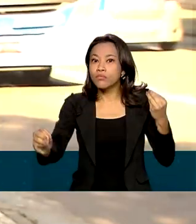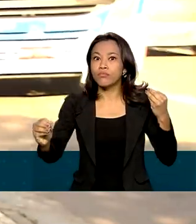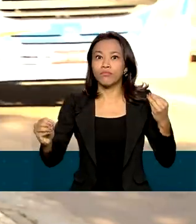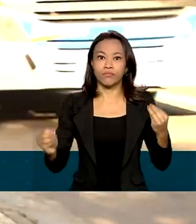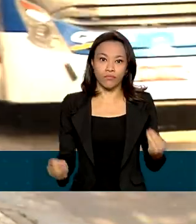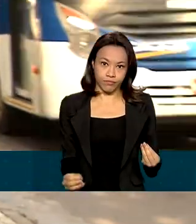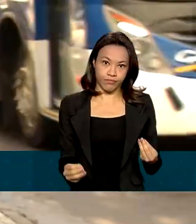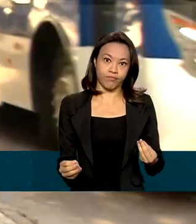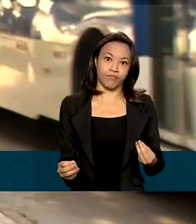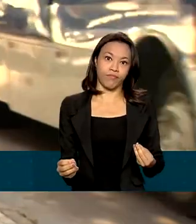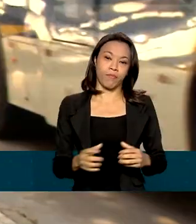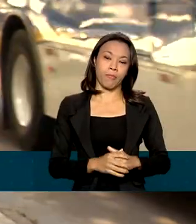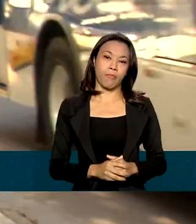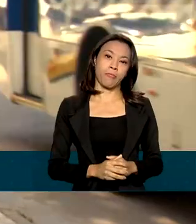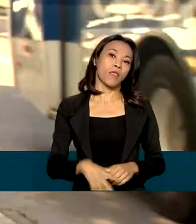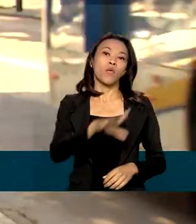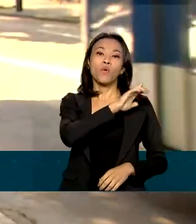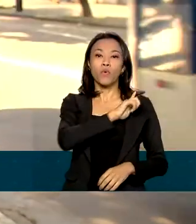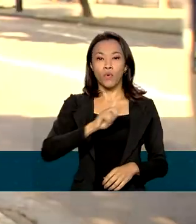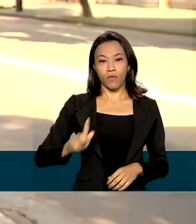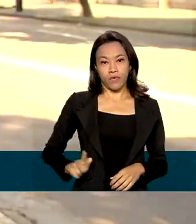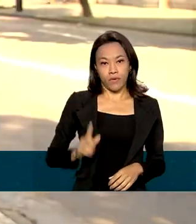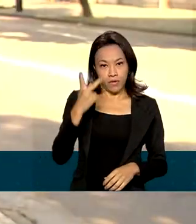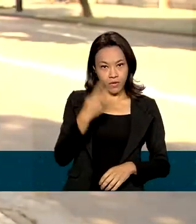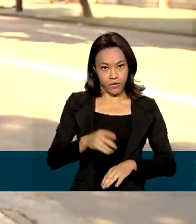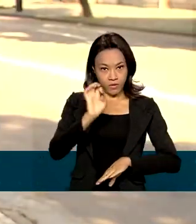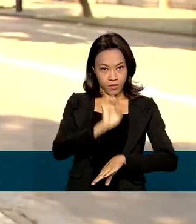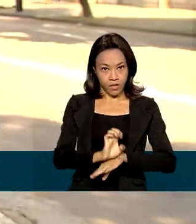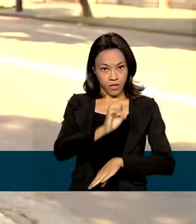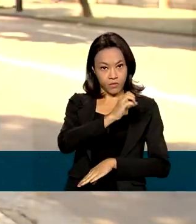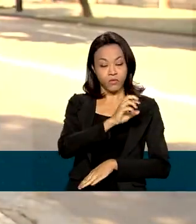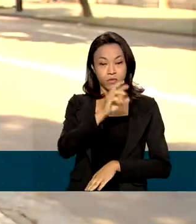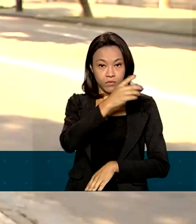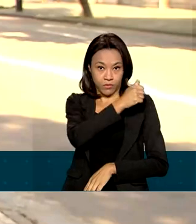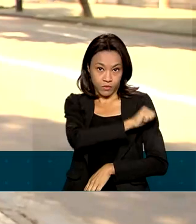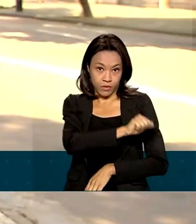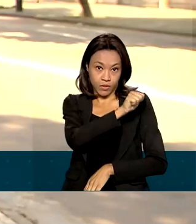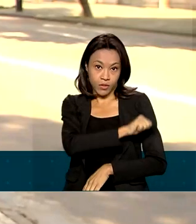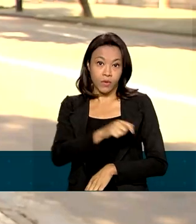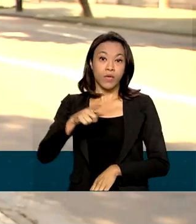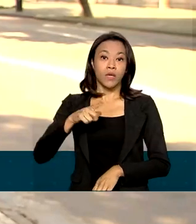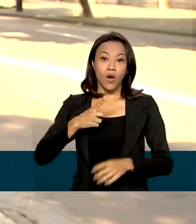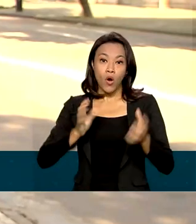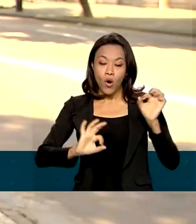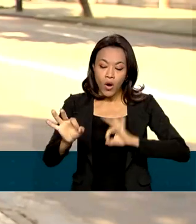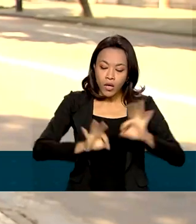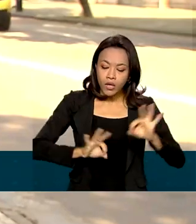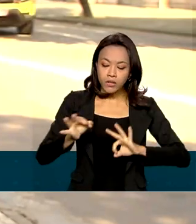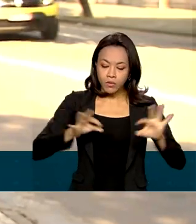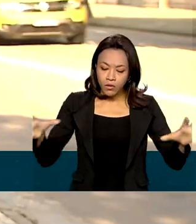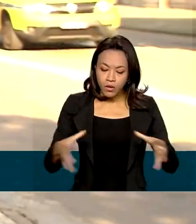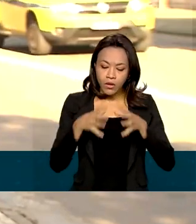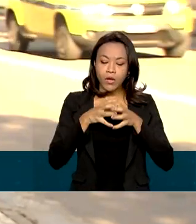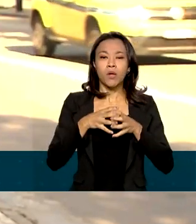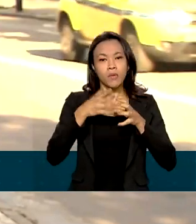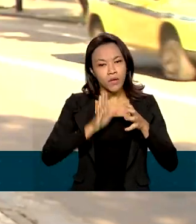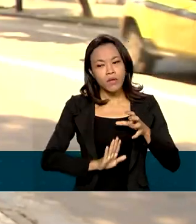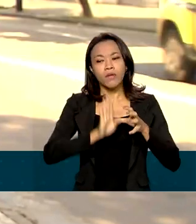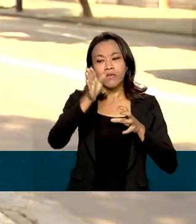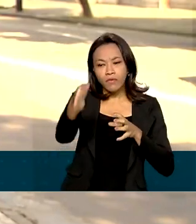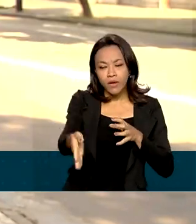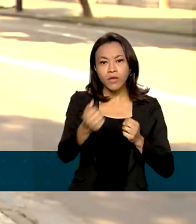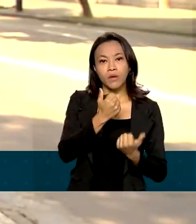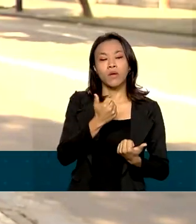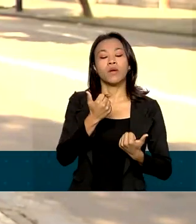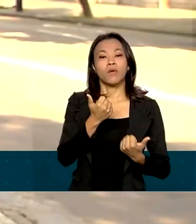o governador do governador do Rio institui um gabinete de crise e vai junto com o governo federal fazer